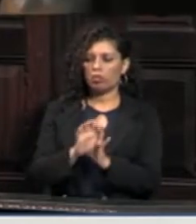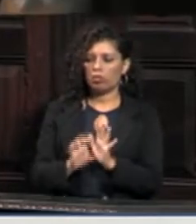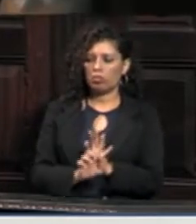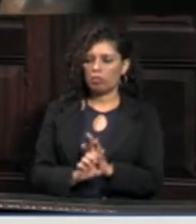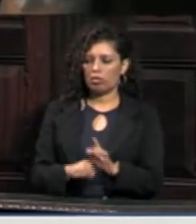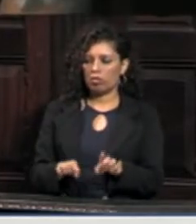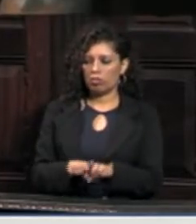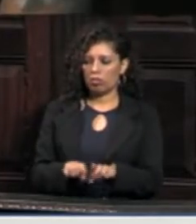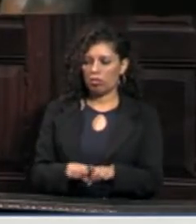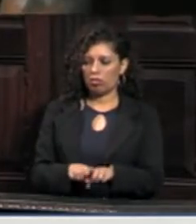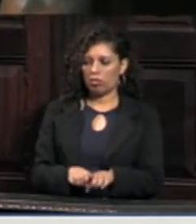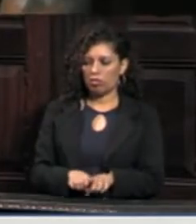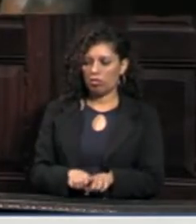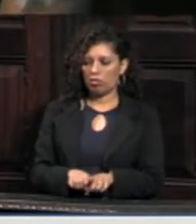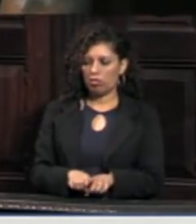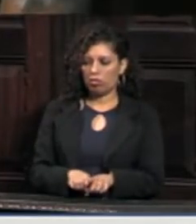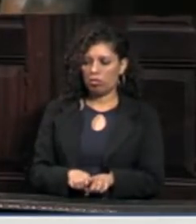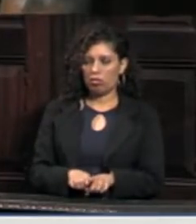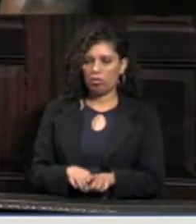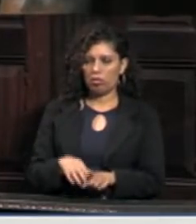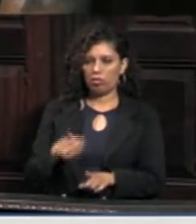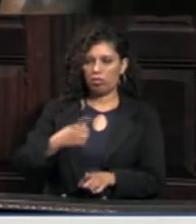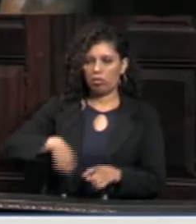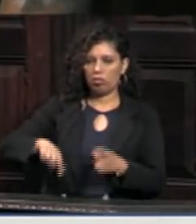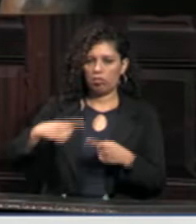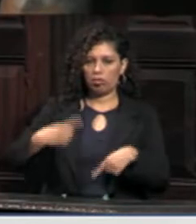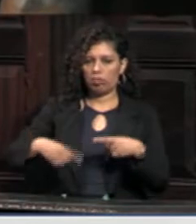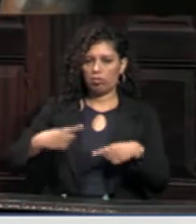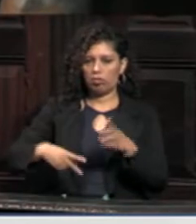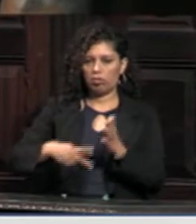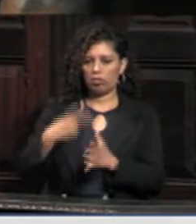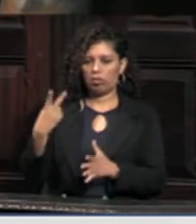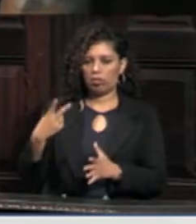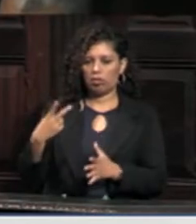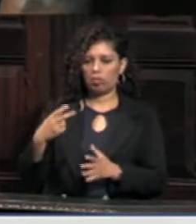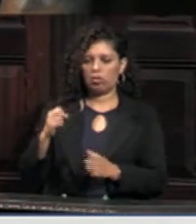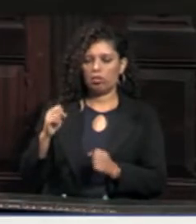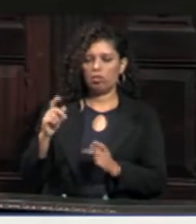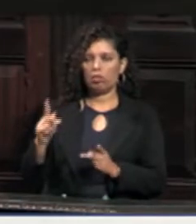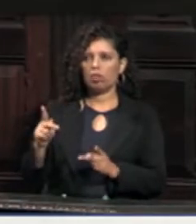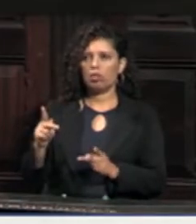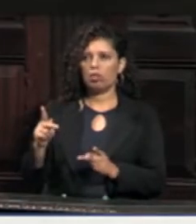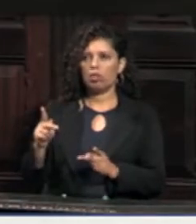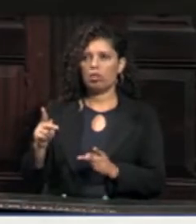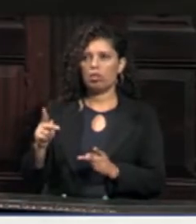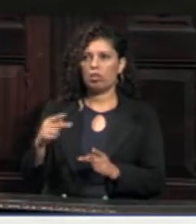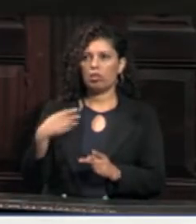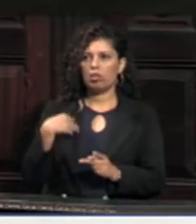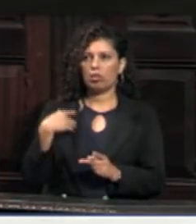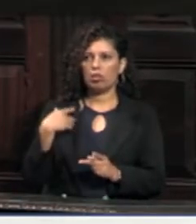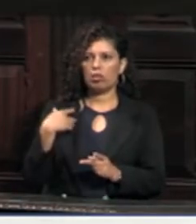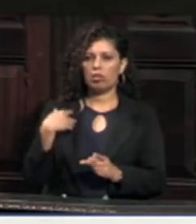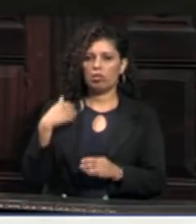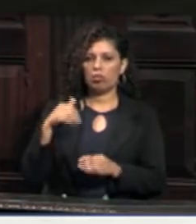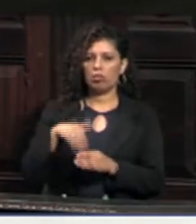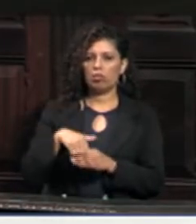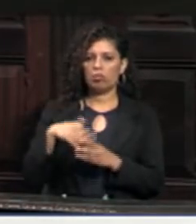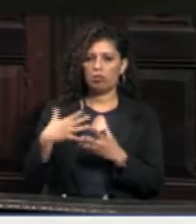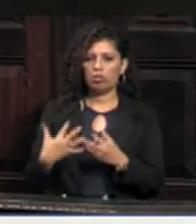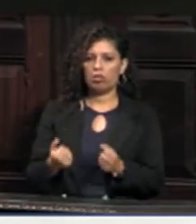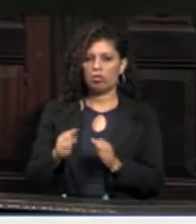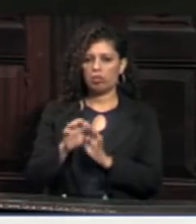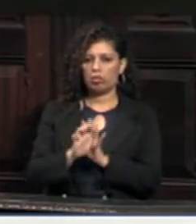Excelência... Vai discutir na segunda? Então, isso, tudo entendeu? bem. Então eu coloco minha emenda também, vou votar favorável